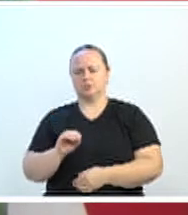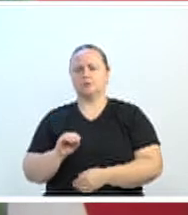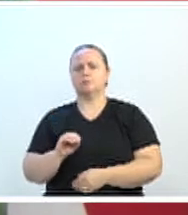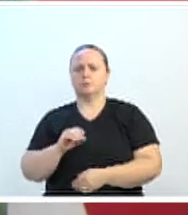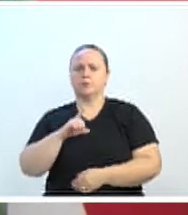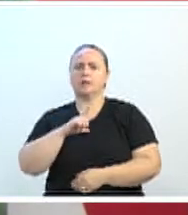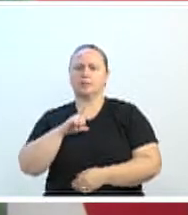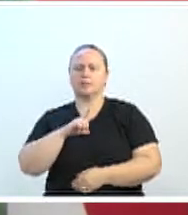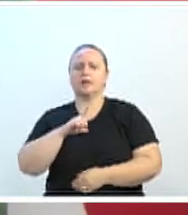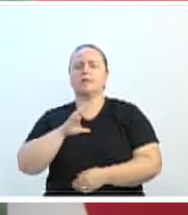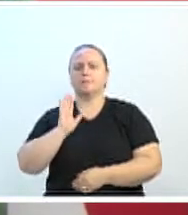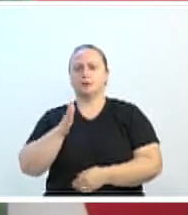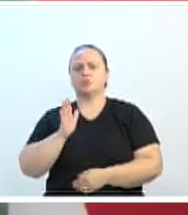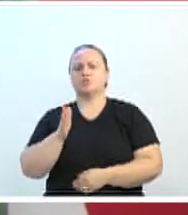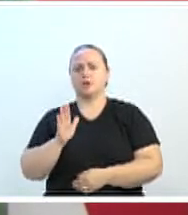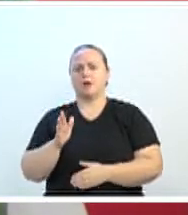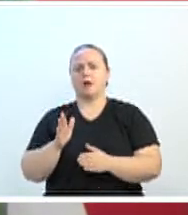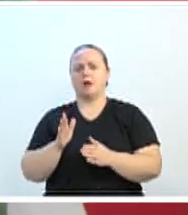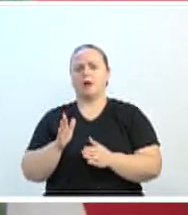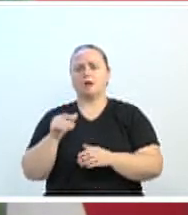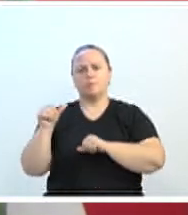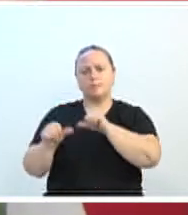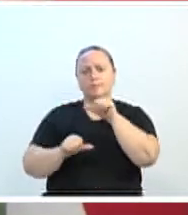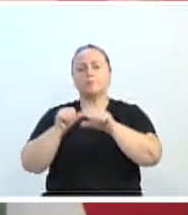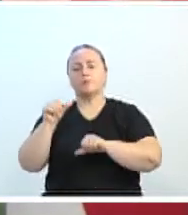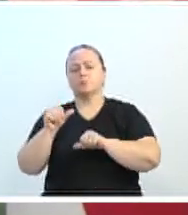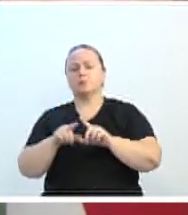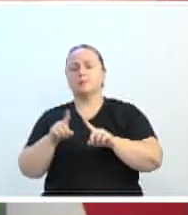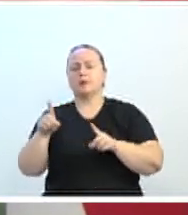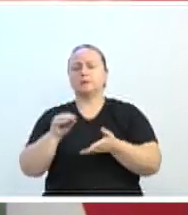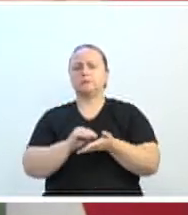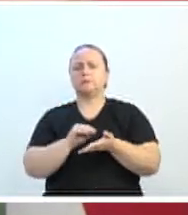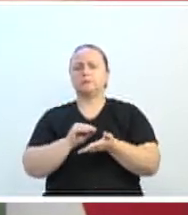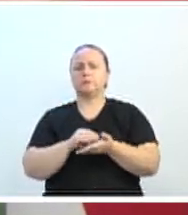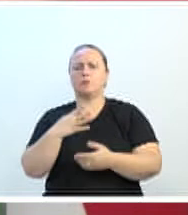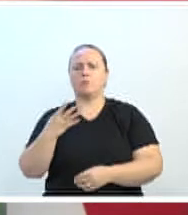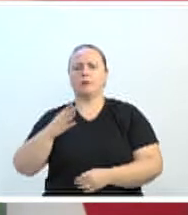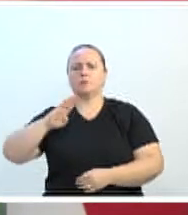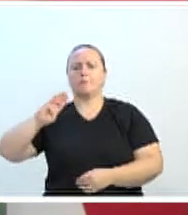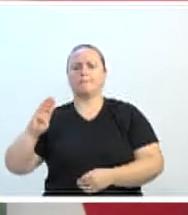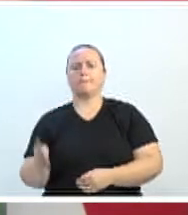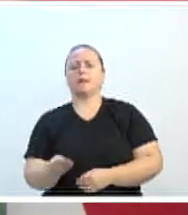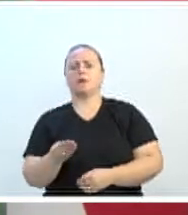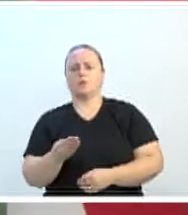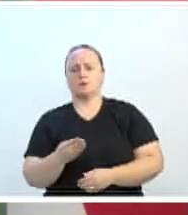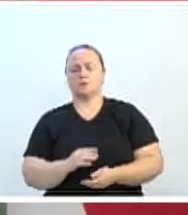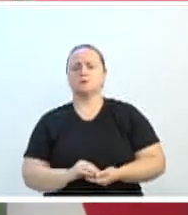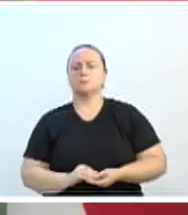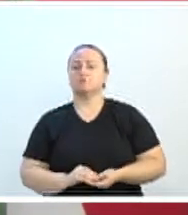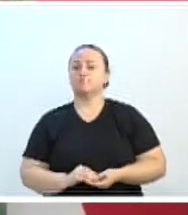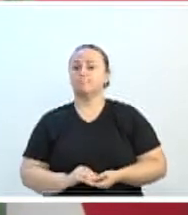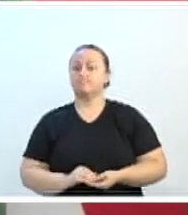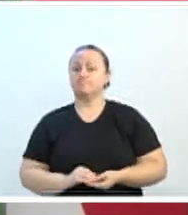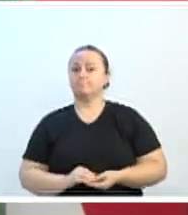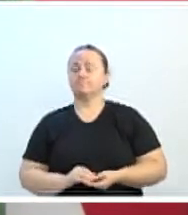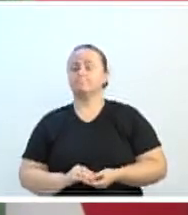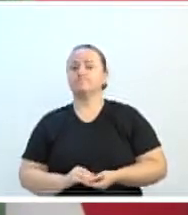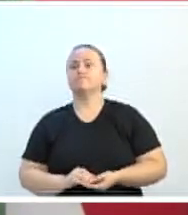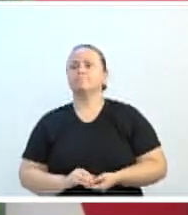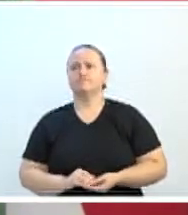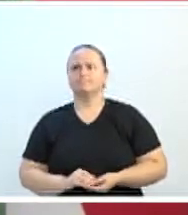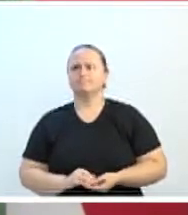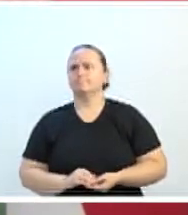uma atualização nesse sentido, um déficit de mais de 4 bilhões de reais no SBLU.